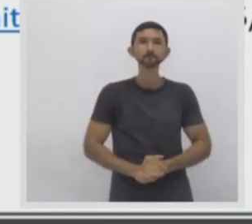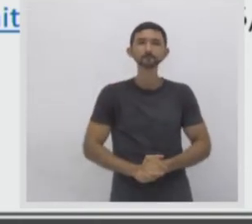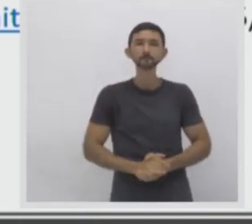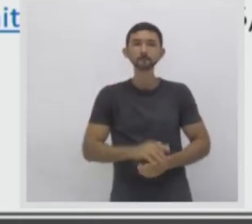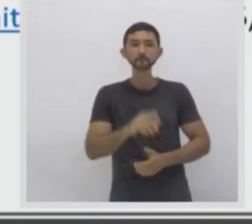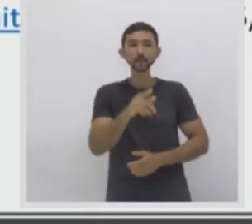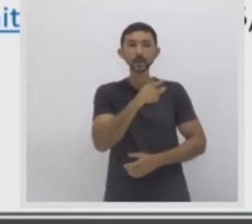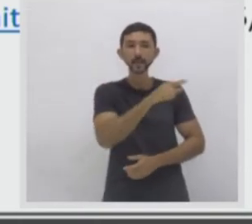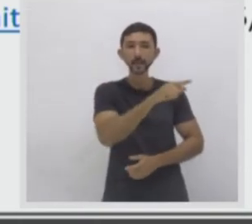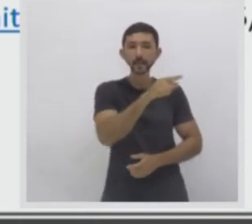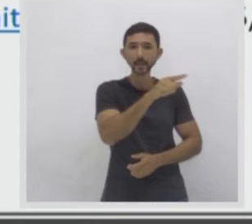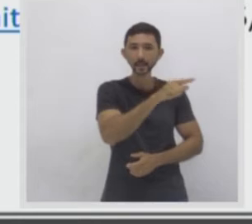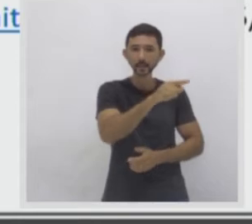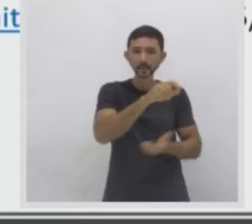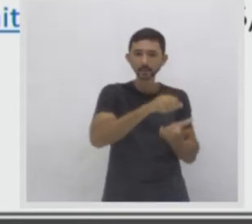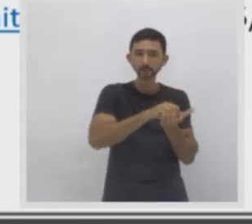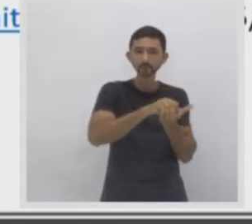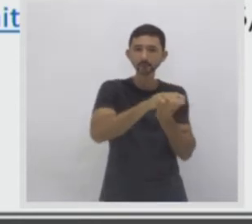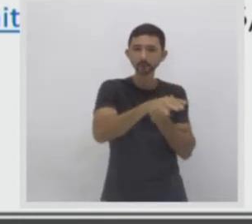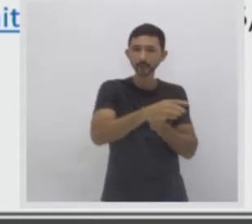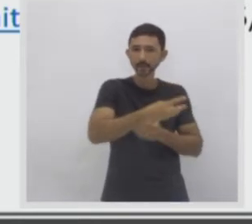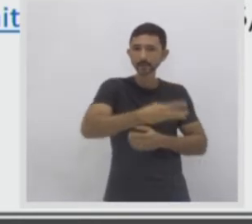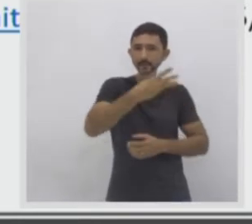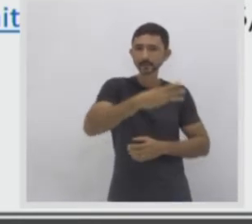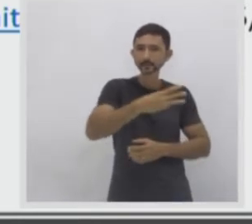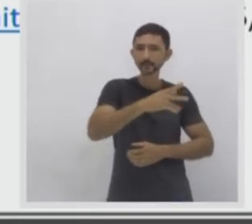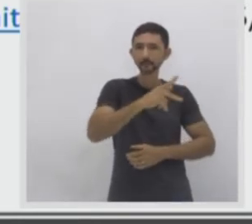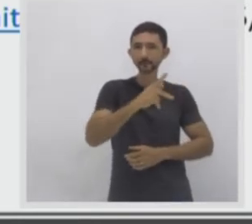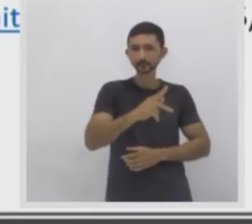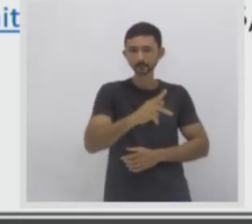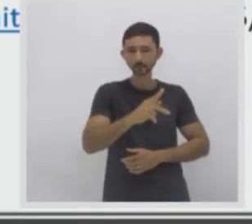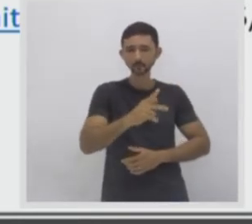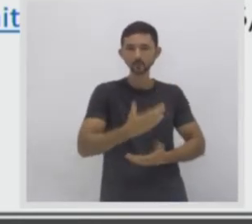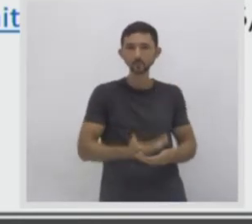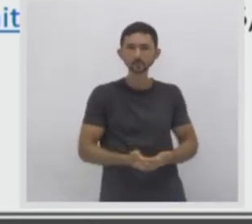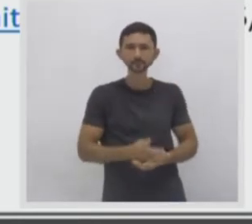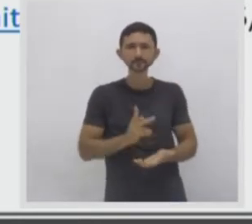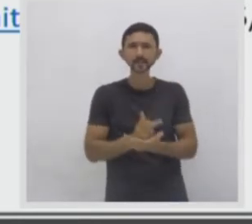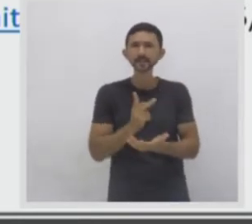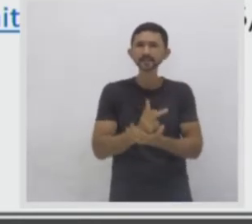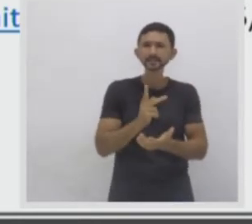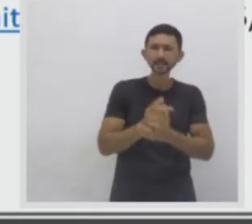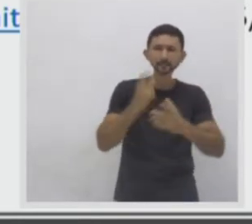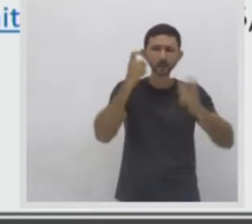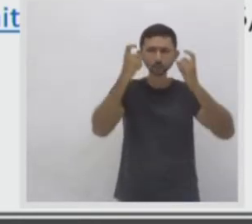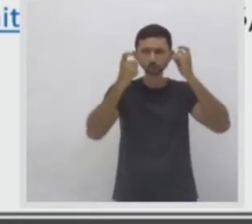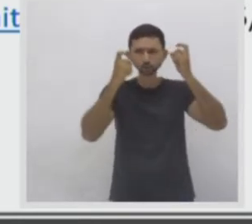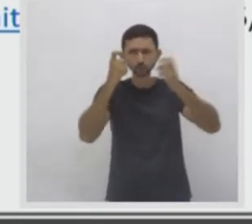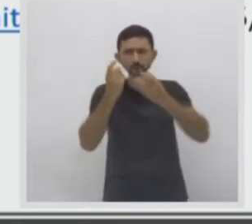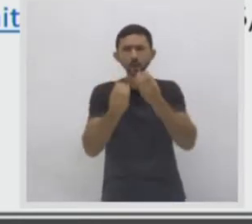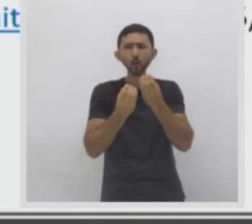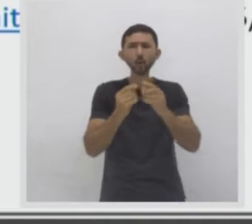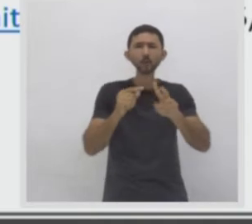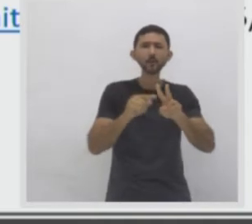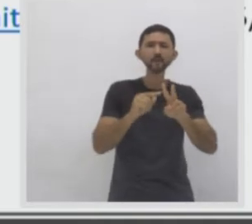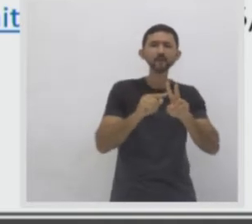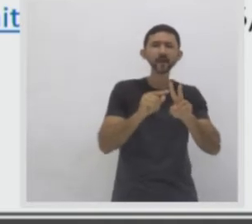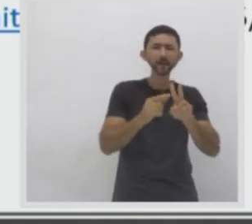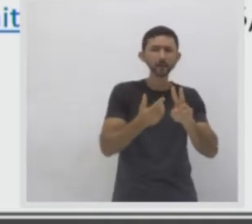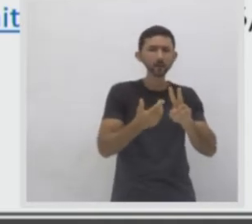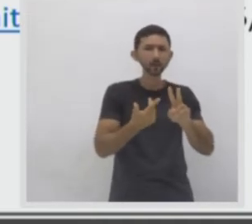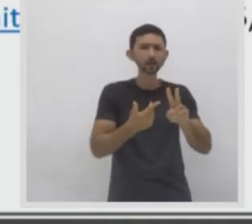Eles transmitem. Terceira pessoa do plural. Sempre quando nós temos dúvidas de como um verbo pode ser